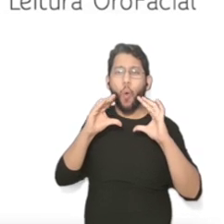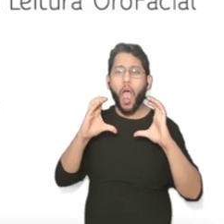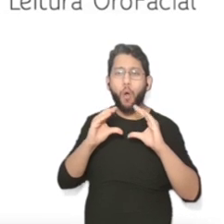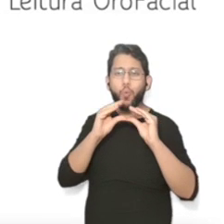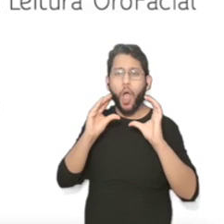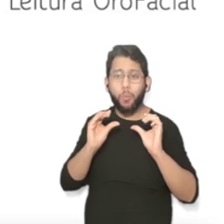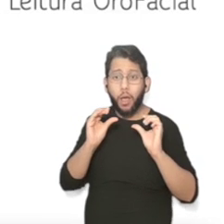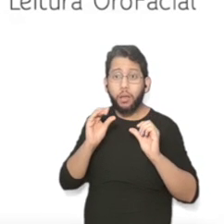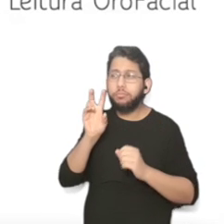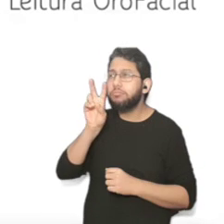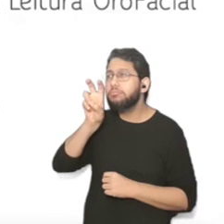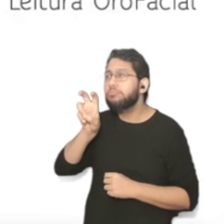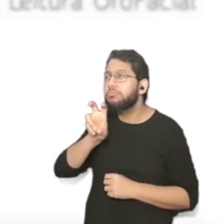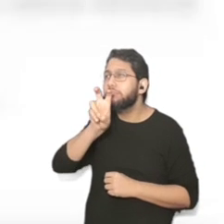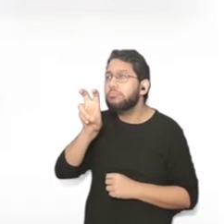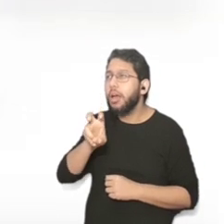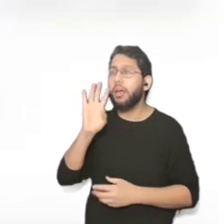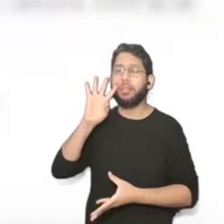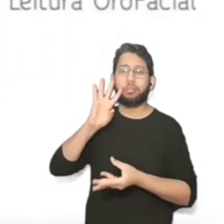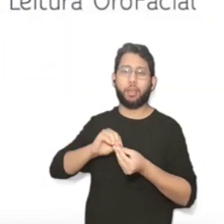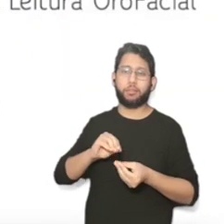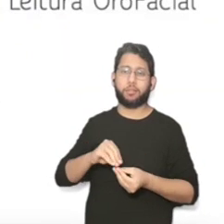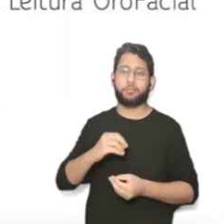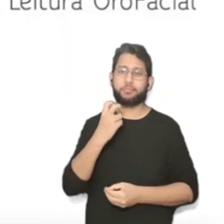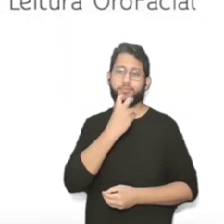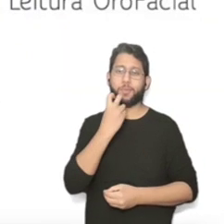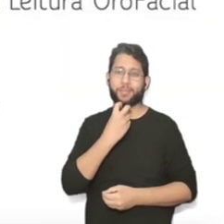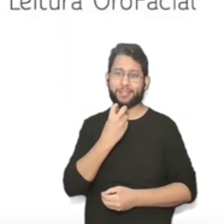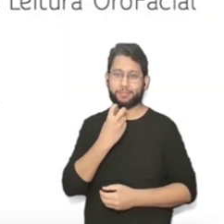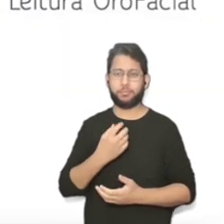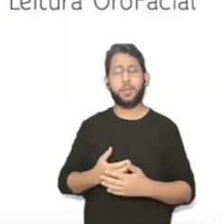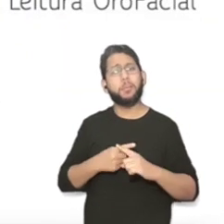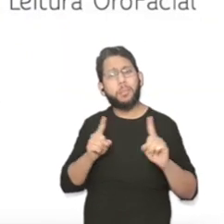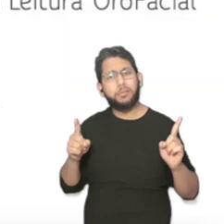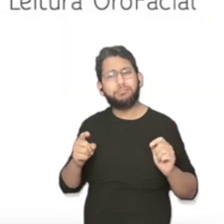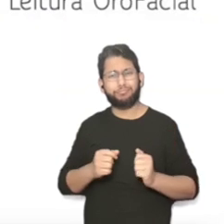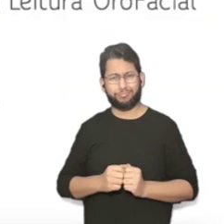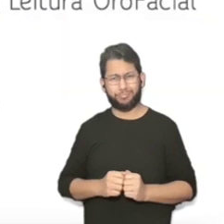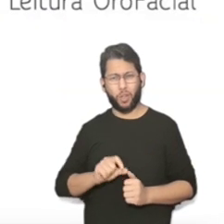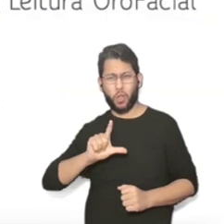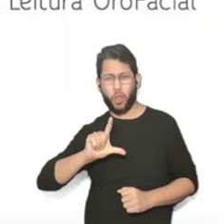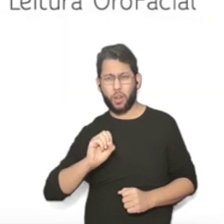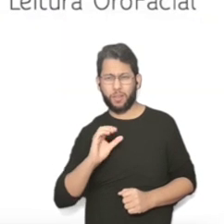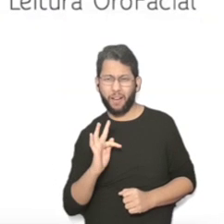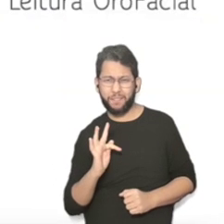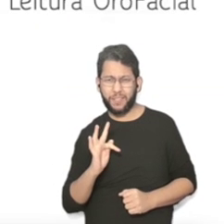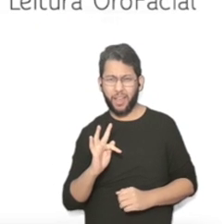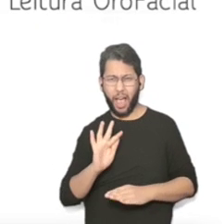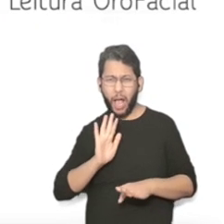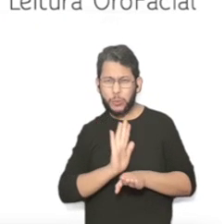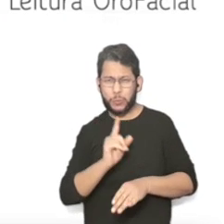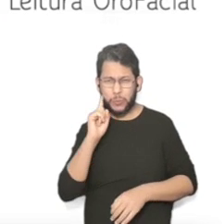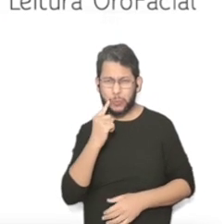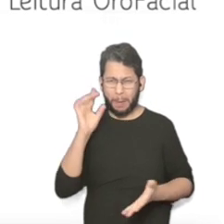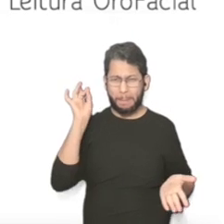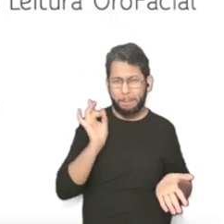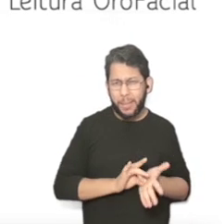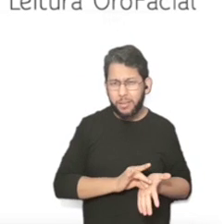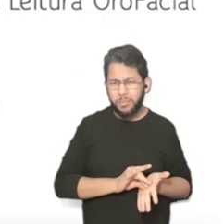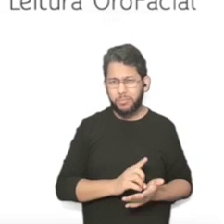a identificação do que a pessoa fala. Mas esse tipo de recurso, ele não é capaz de promover ao